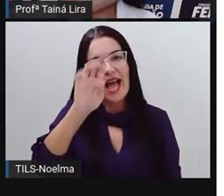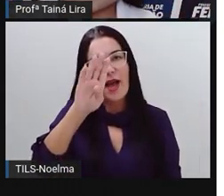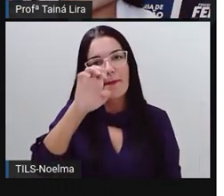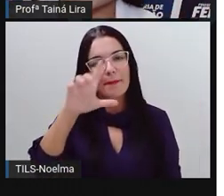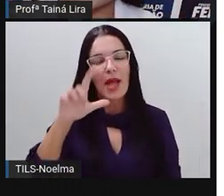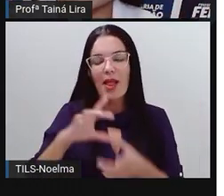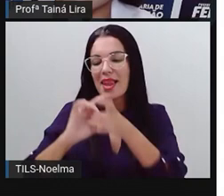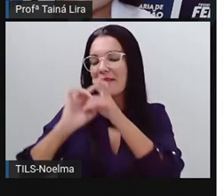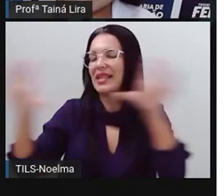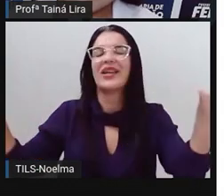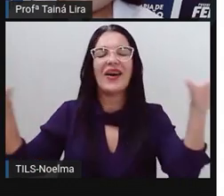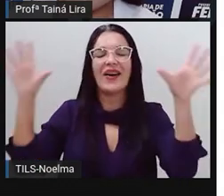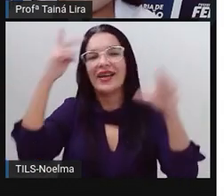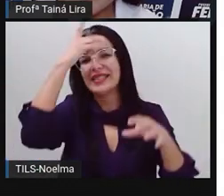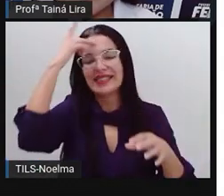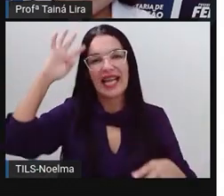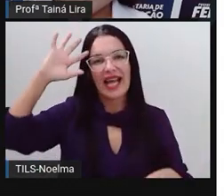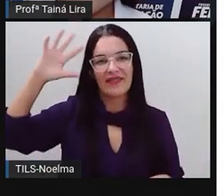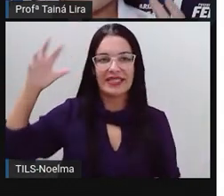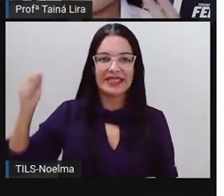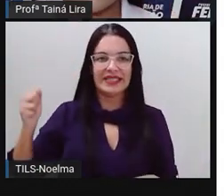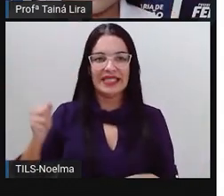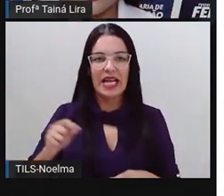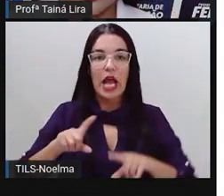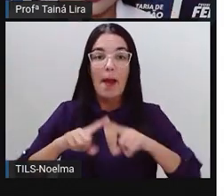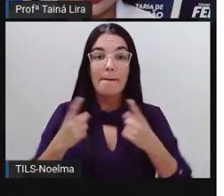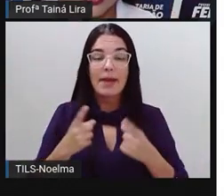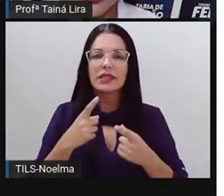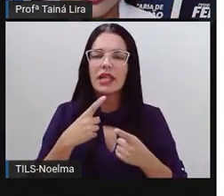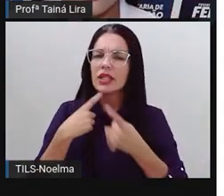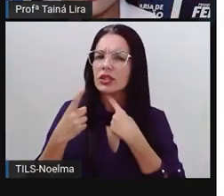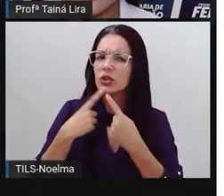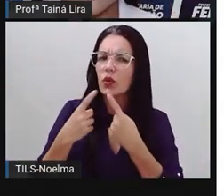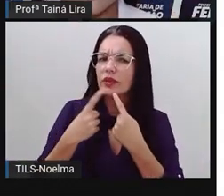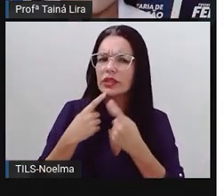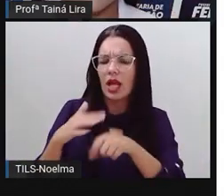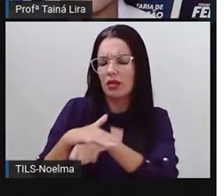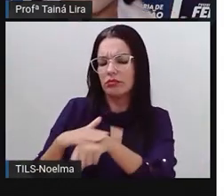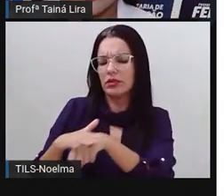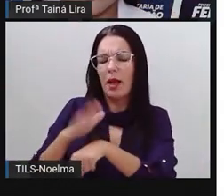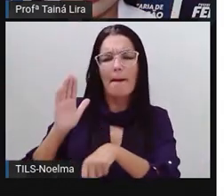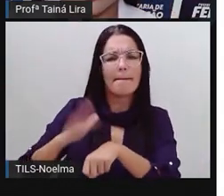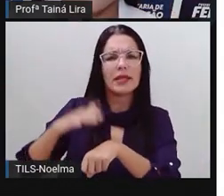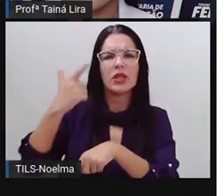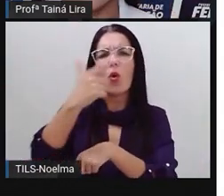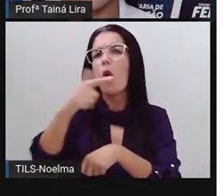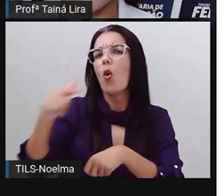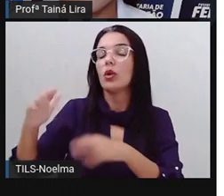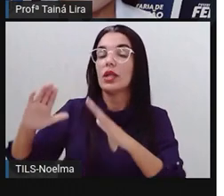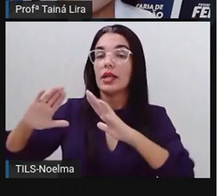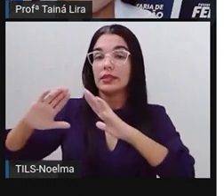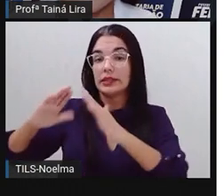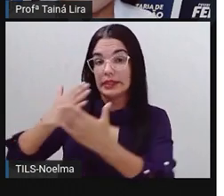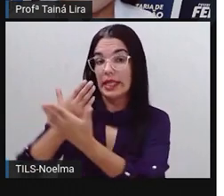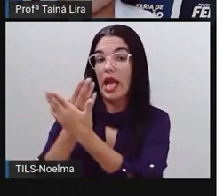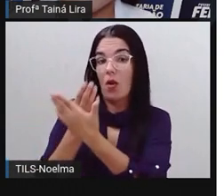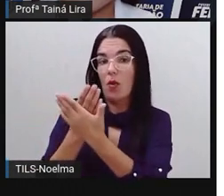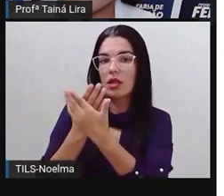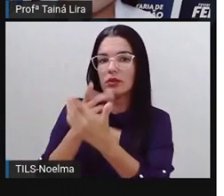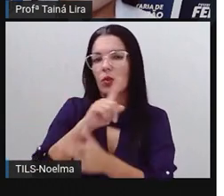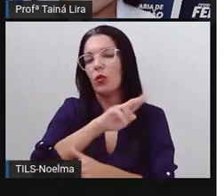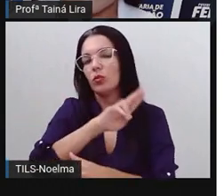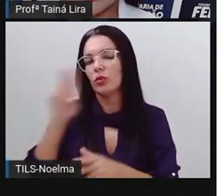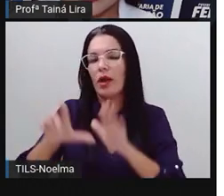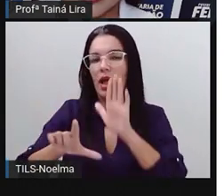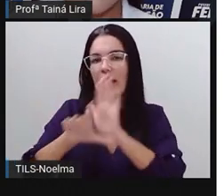os africanos né mas nós vamos discutir aí né em outras aulas que é